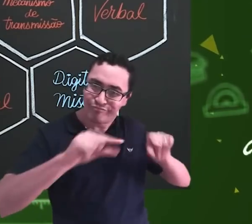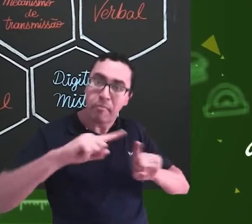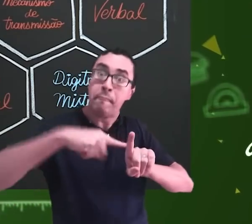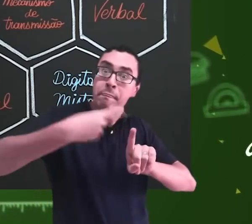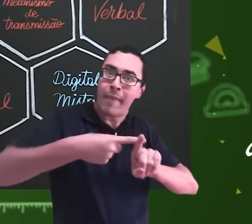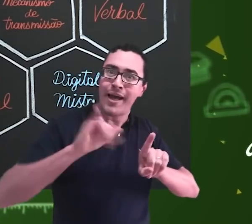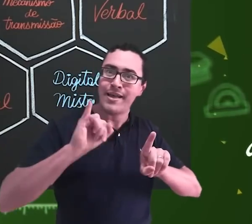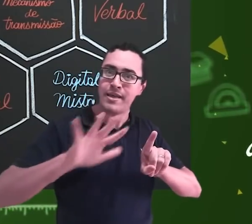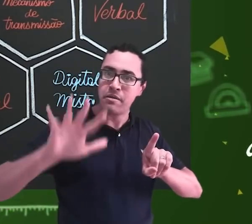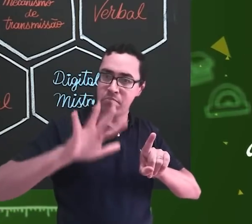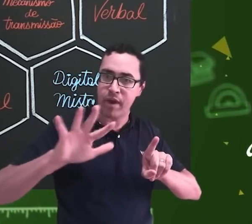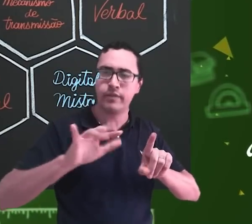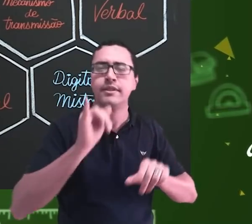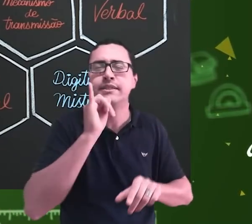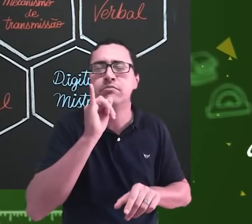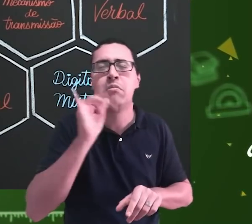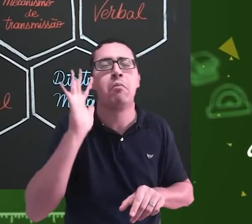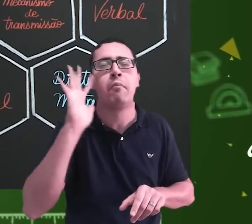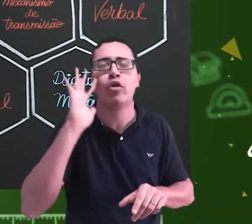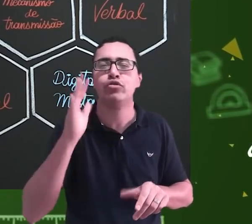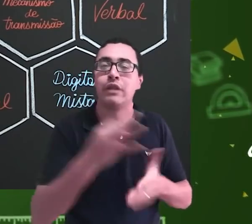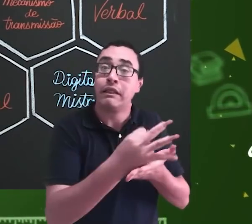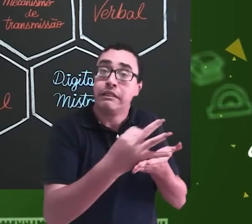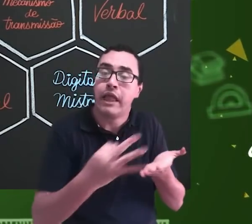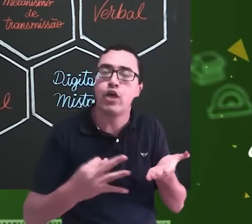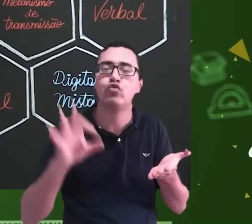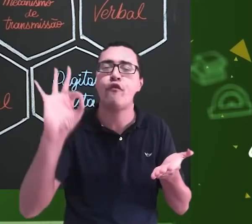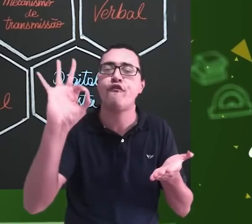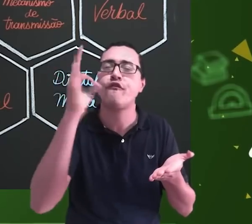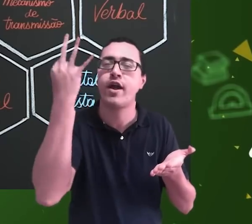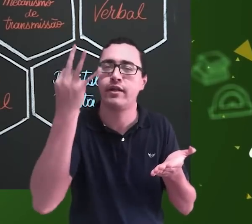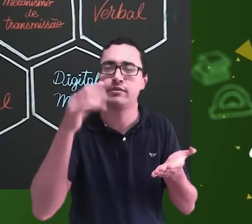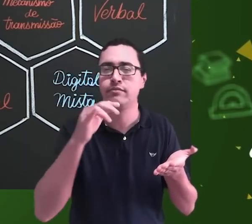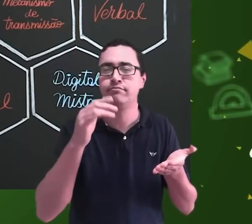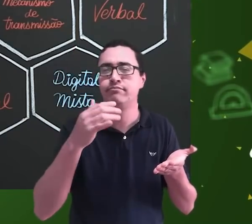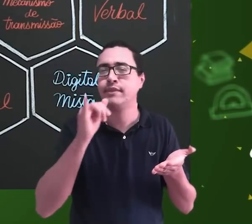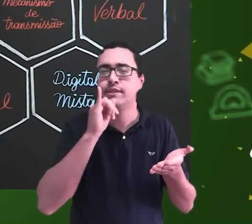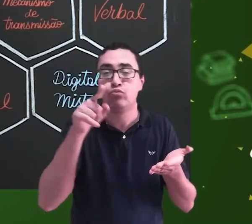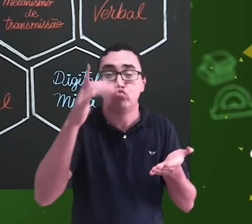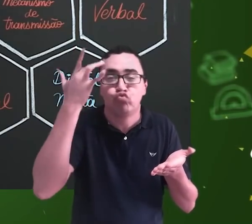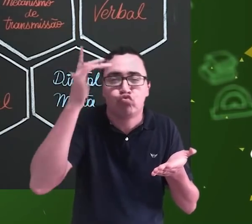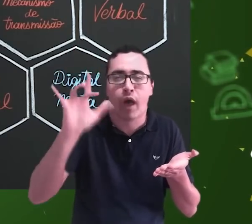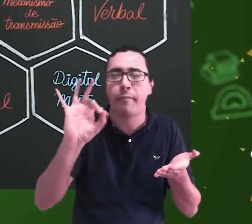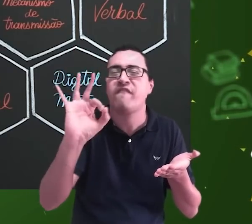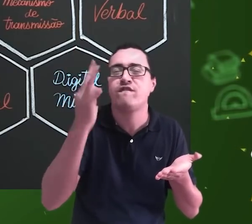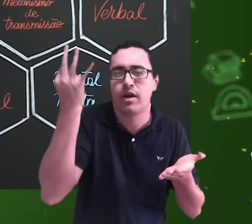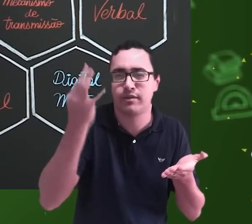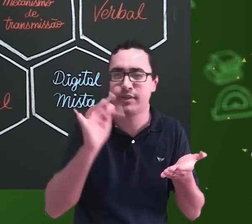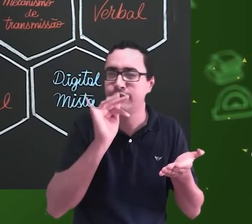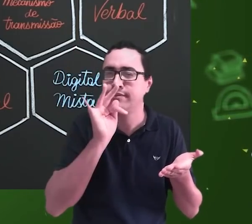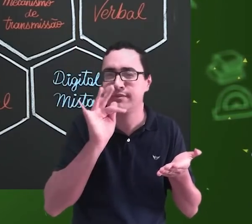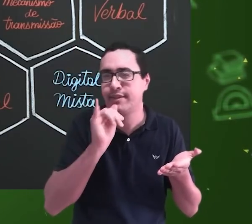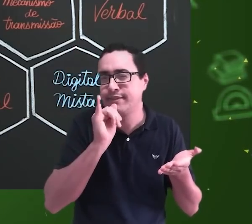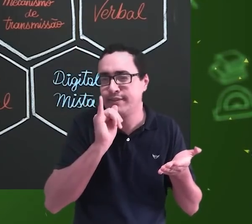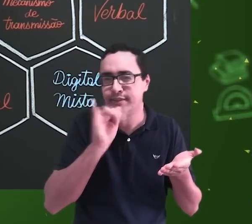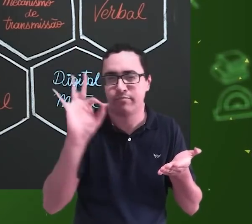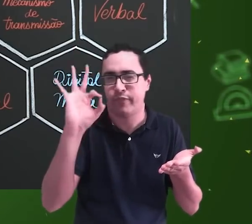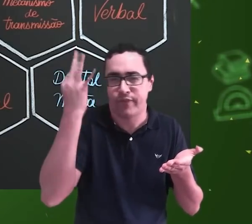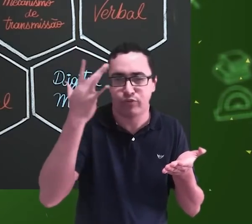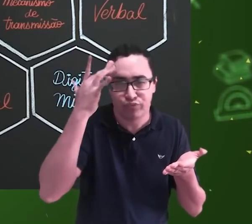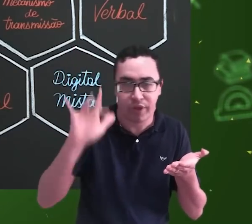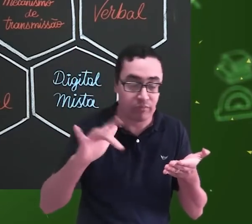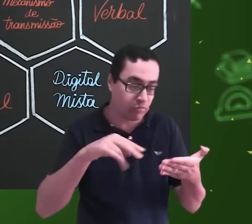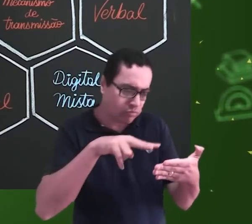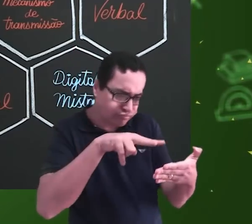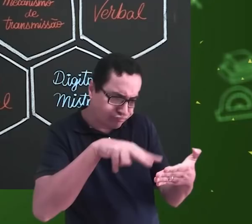daquele anúncio. Vamos imaginar que você não fale francês e você está lendo um jornal em francês. Você pode não dominar aquela língua, mas aquelas imagens vão te ajudar